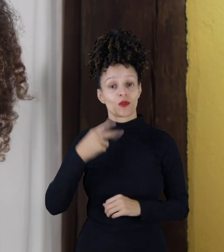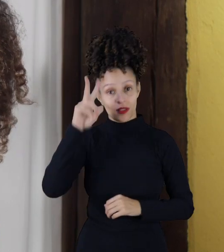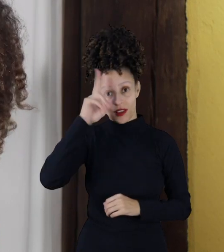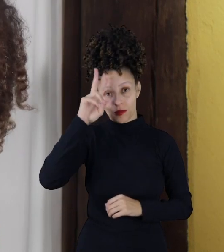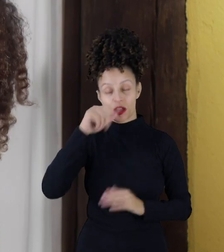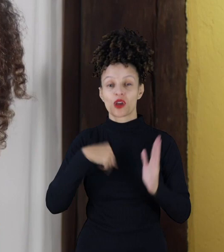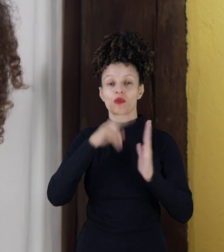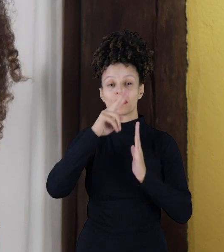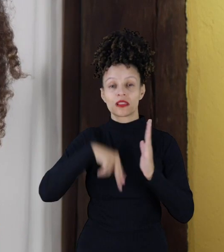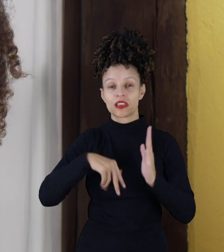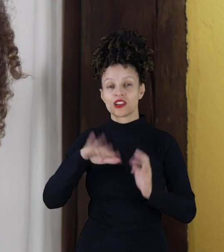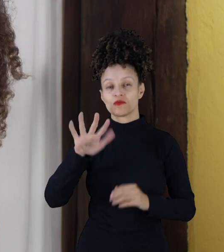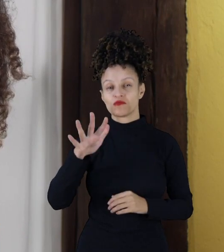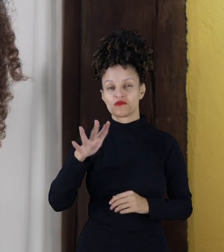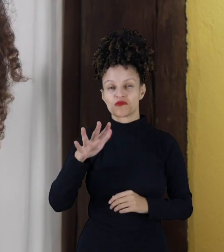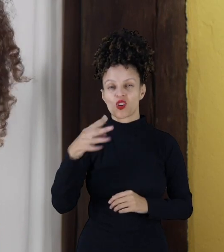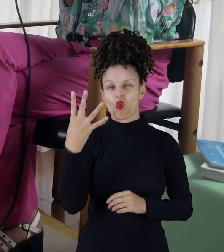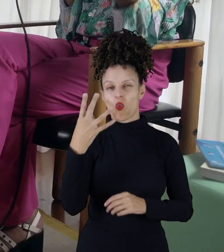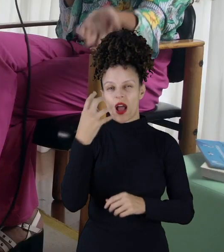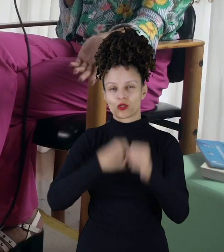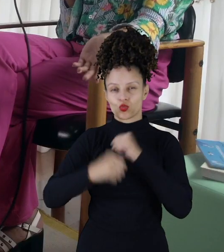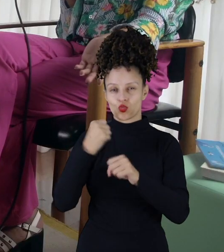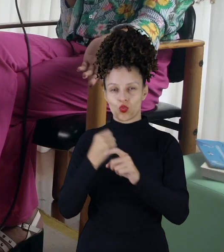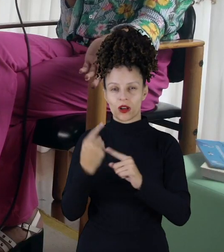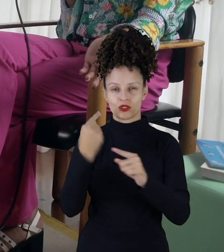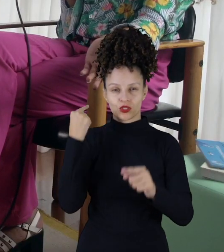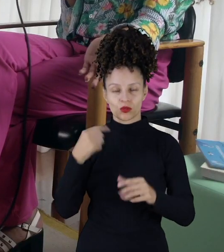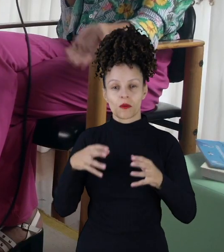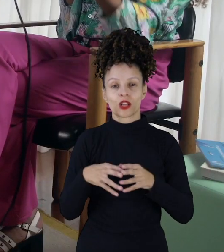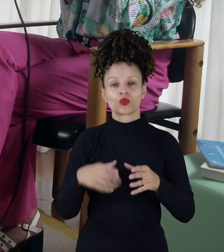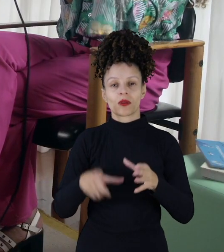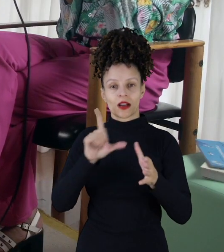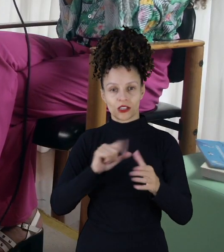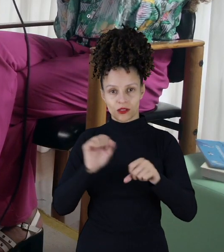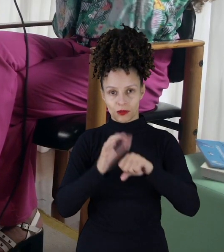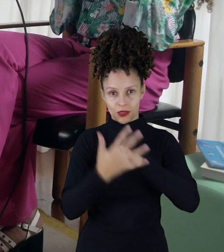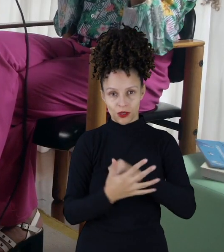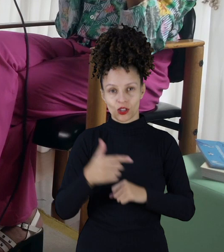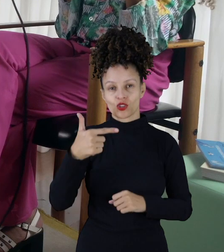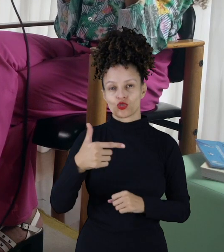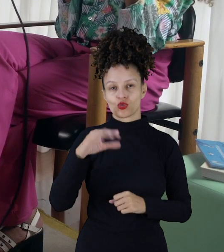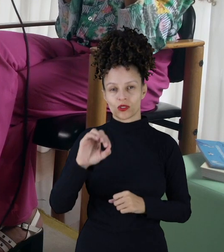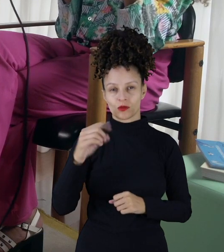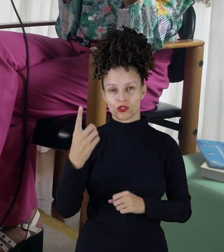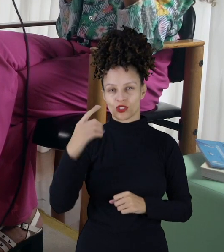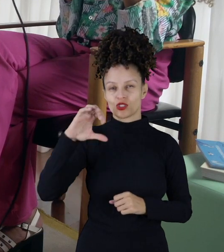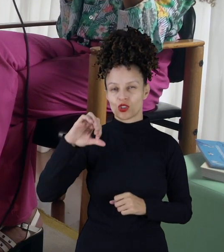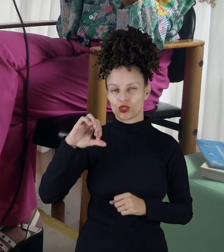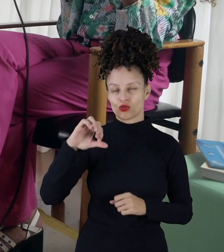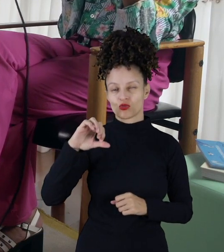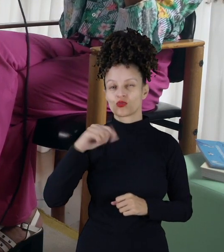vida. E eu lembro isso, eu li ele já faz acho que uns 4 anos. Foi uma turma antes da pandemia, então